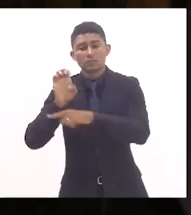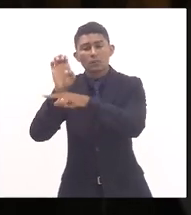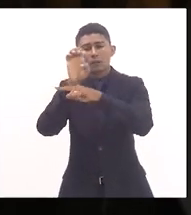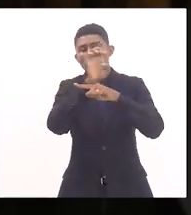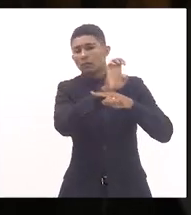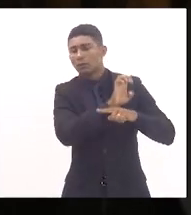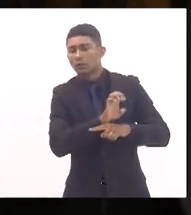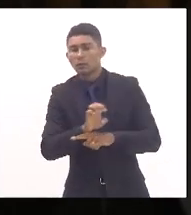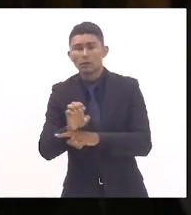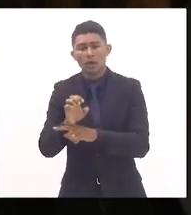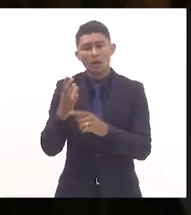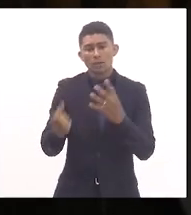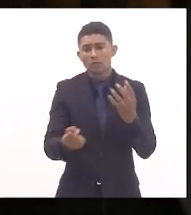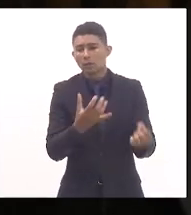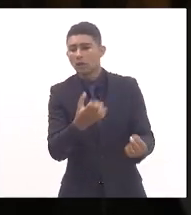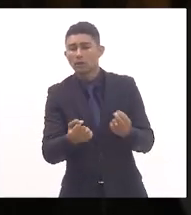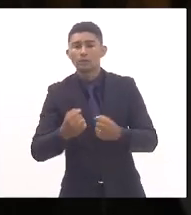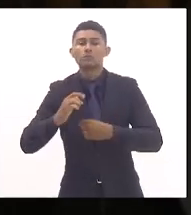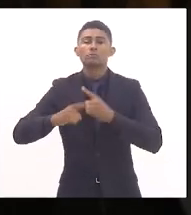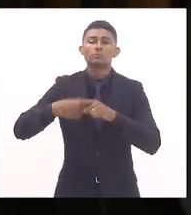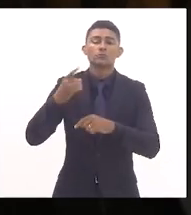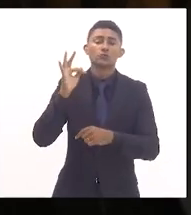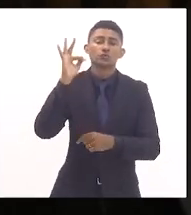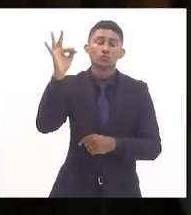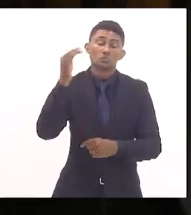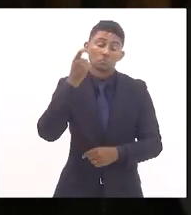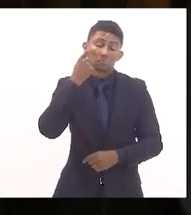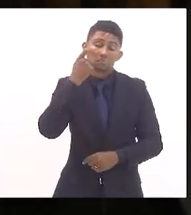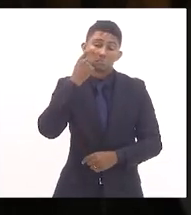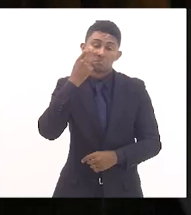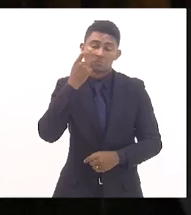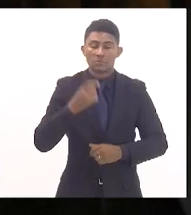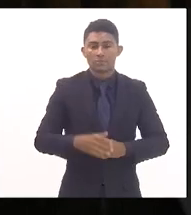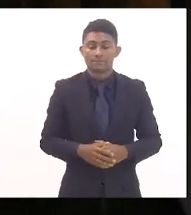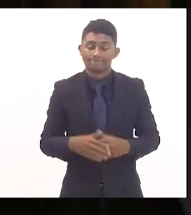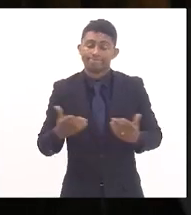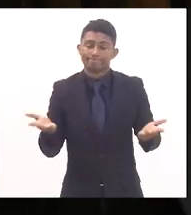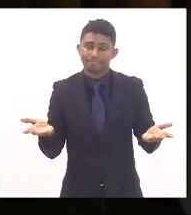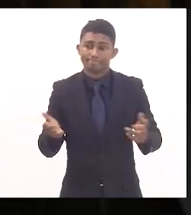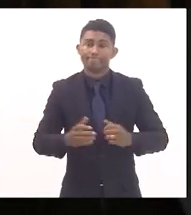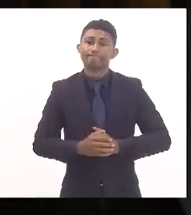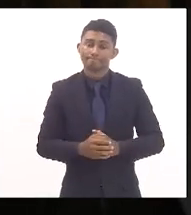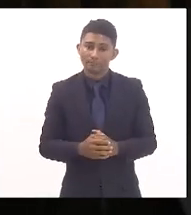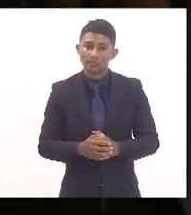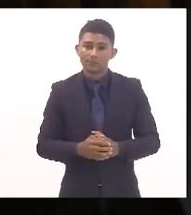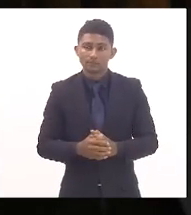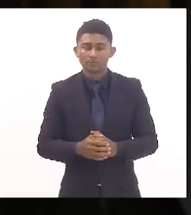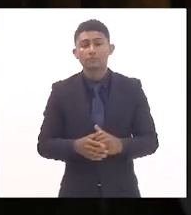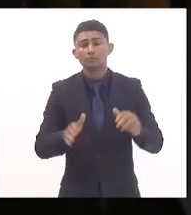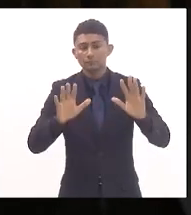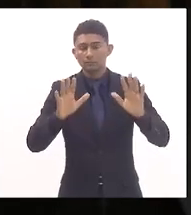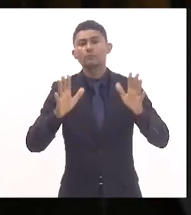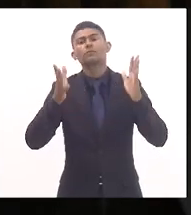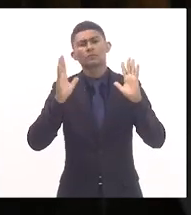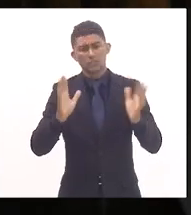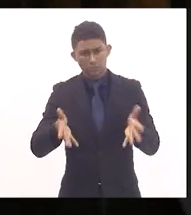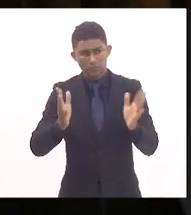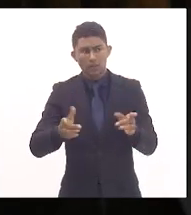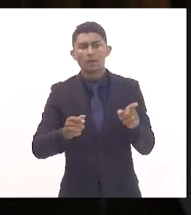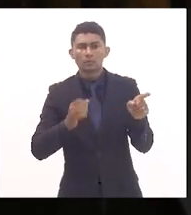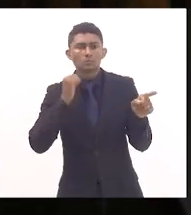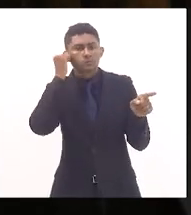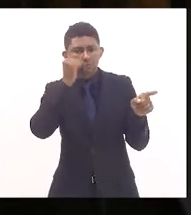discute-se no futuro bom então esta é outra questão mas já tem gente abre o